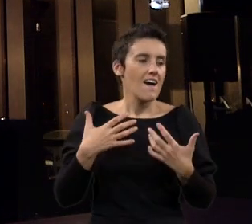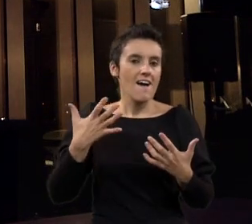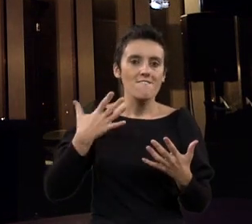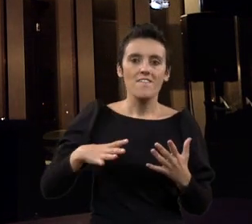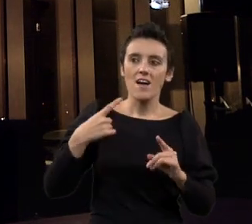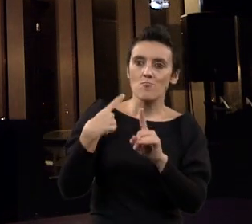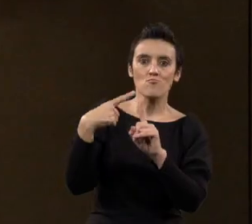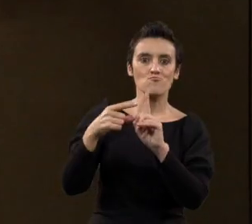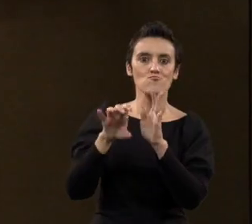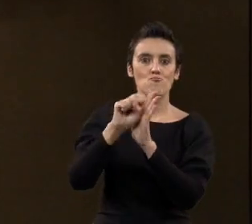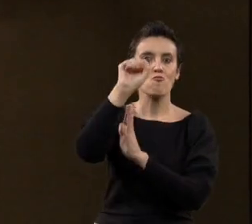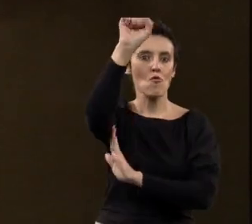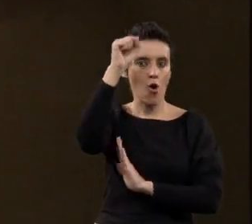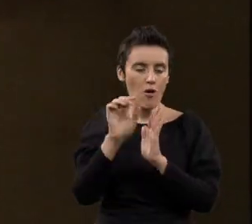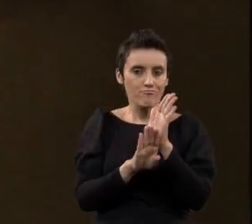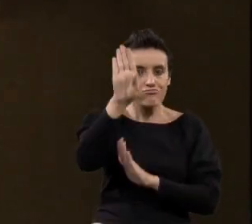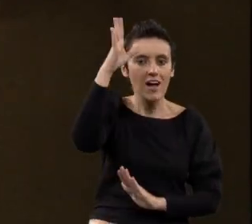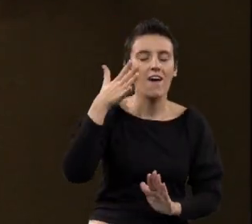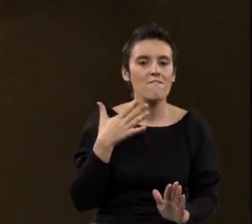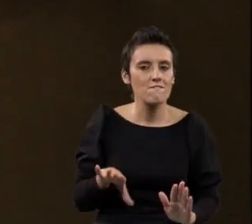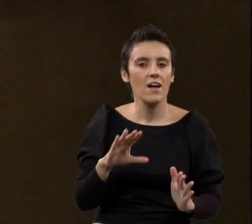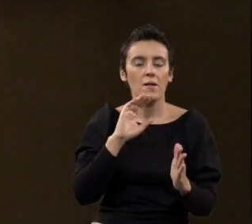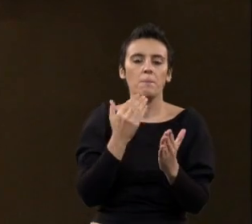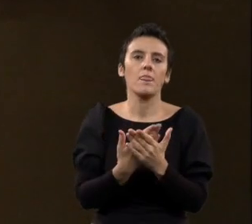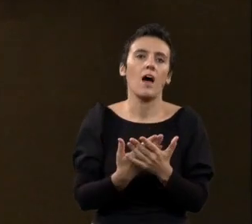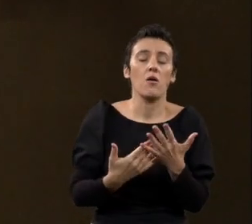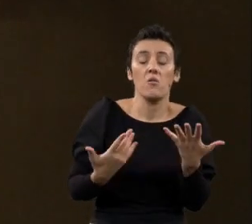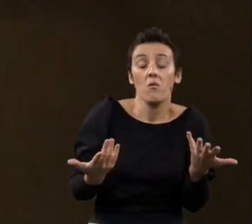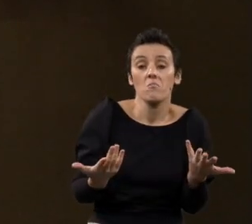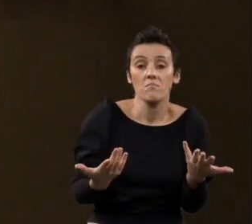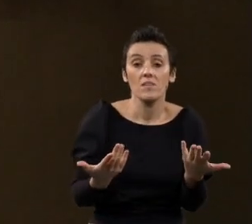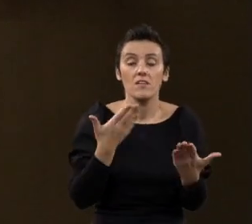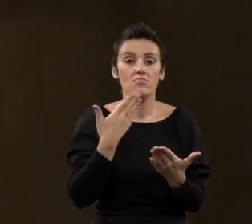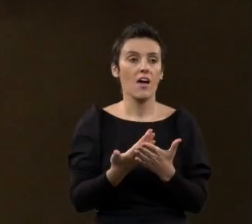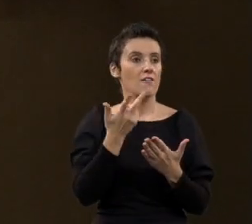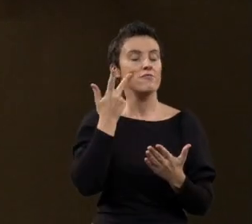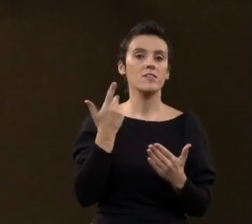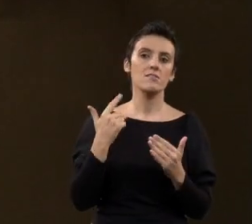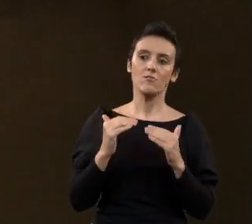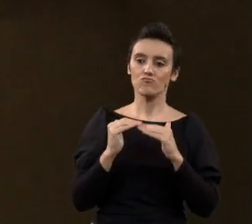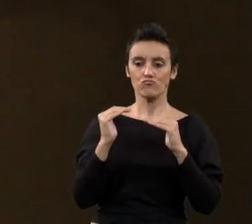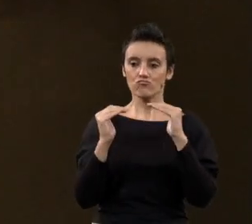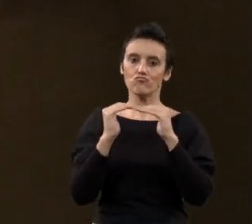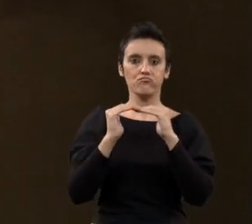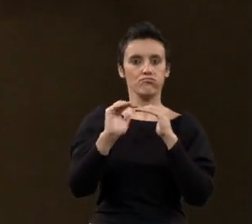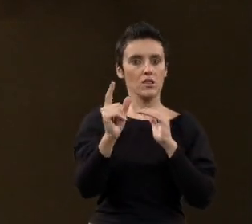sucesso ou de estabilidade, não sei, ou financeira, ou o que é que seja. Outra coisa